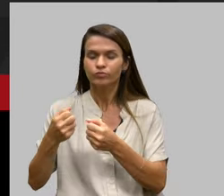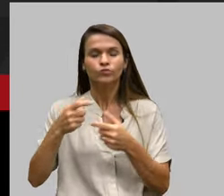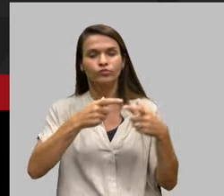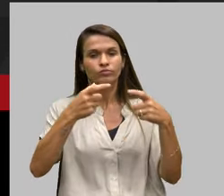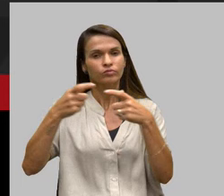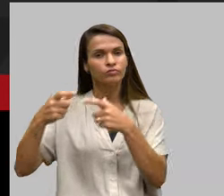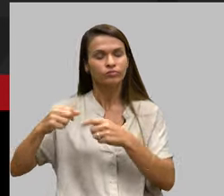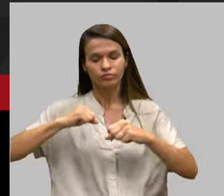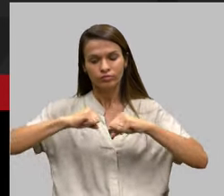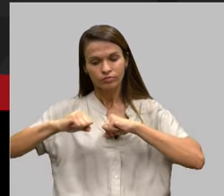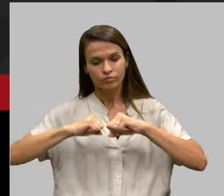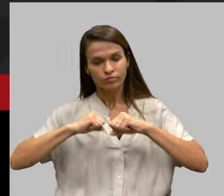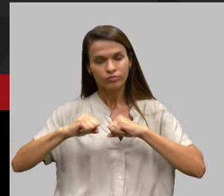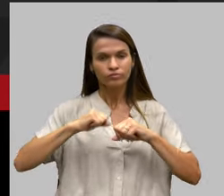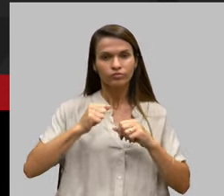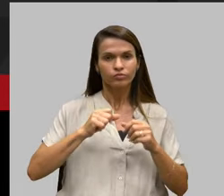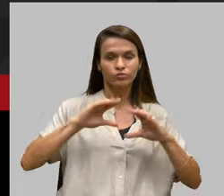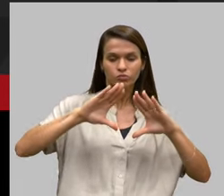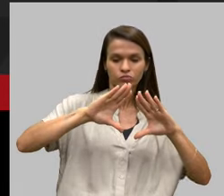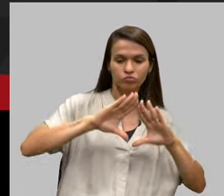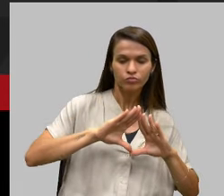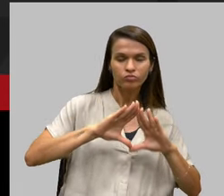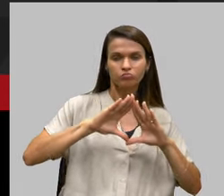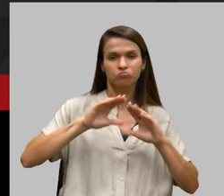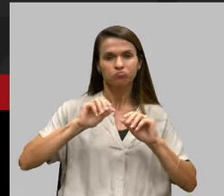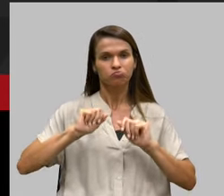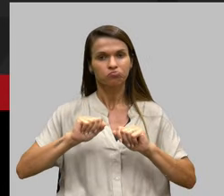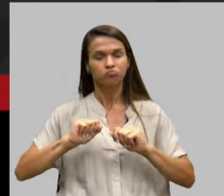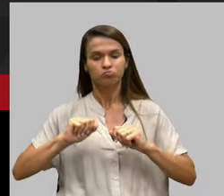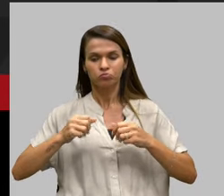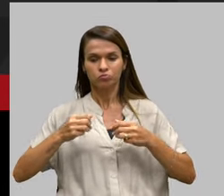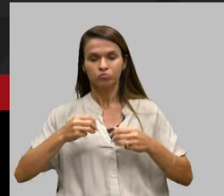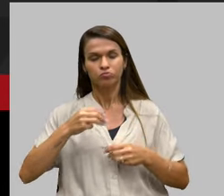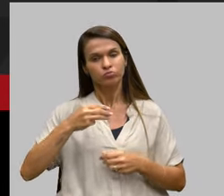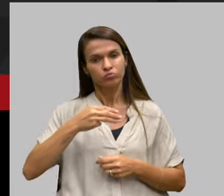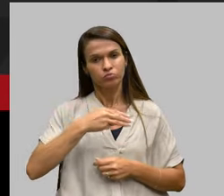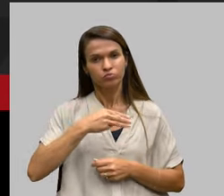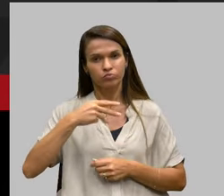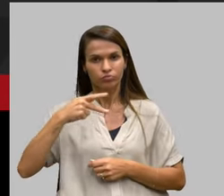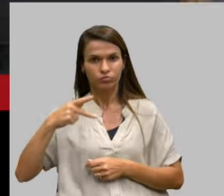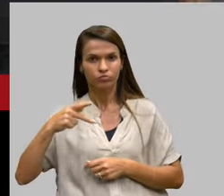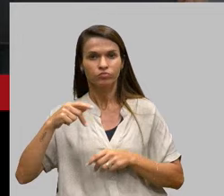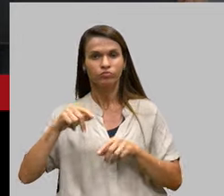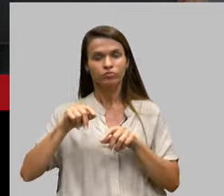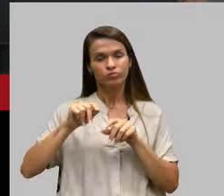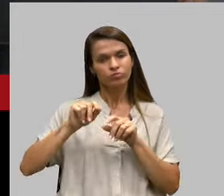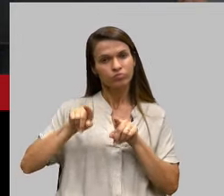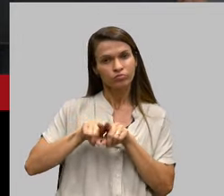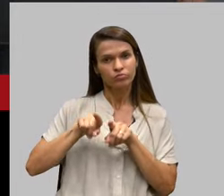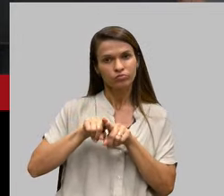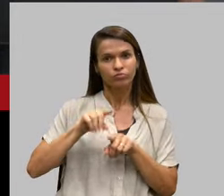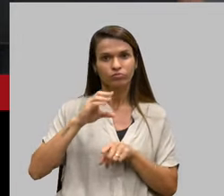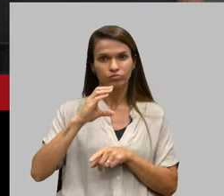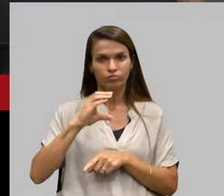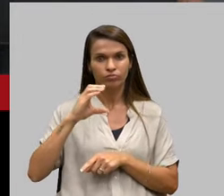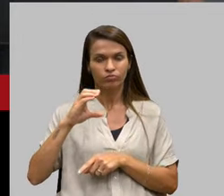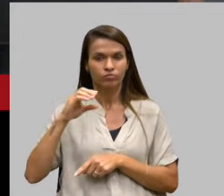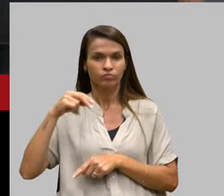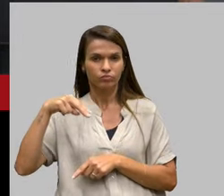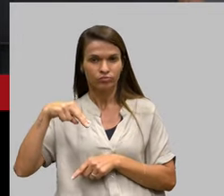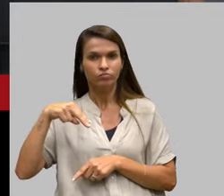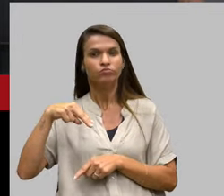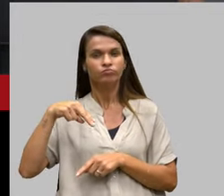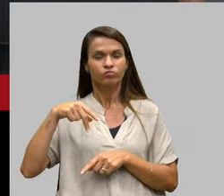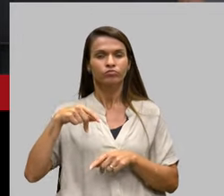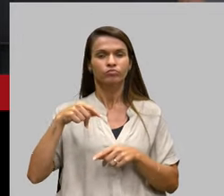debater seja com o tribunal seja com o Ministério Público seja com a CNM com a Confederação Nacional dos Municípios com a frente dos